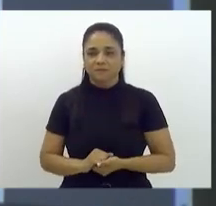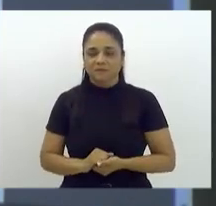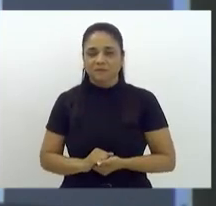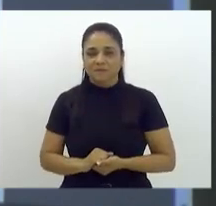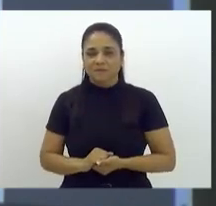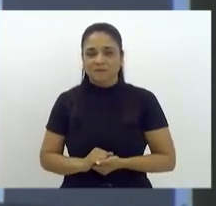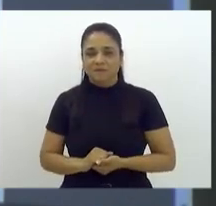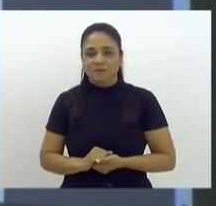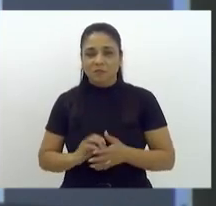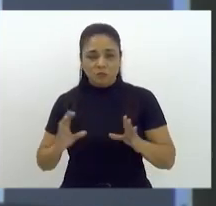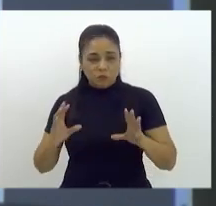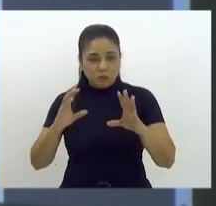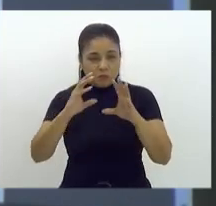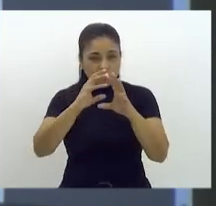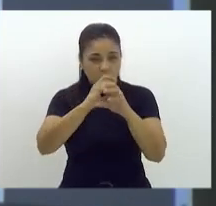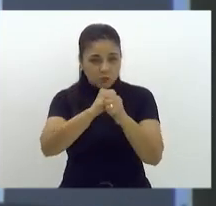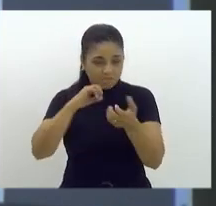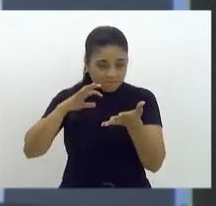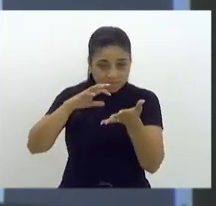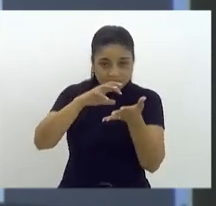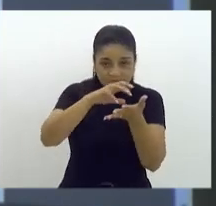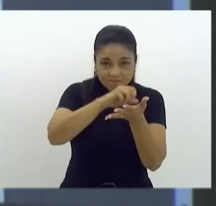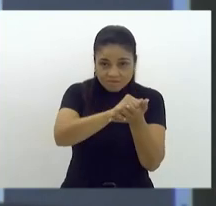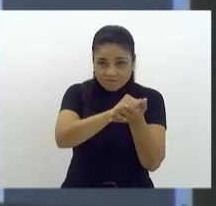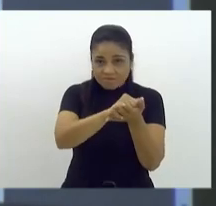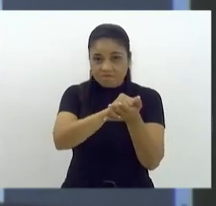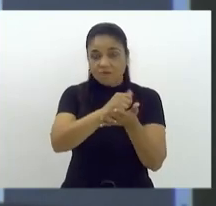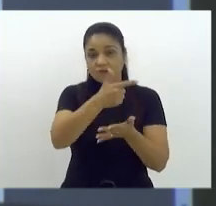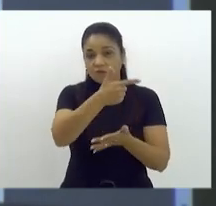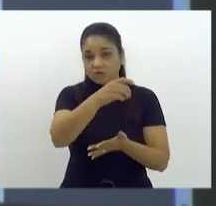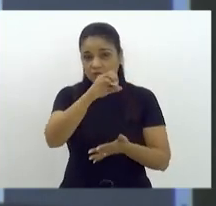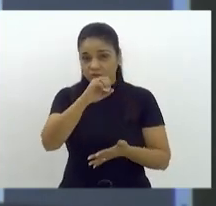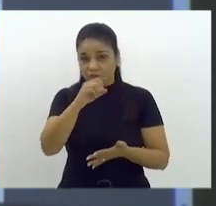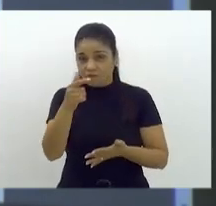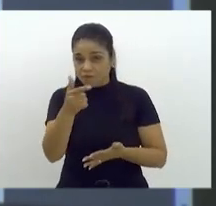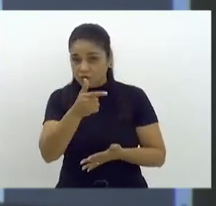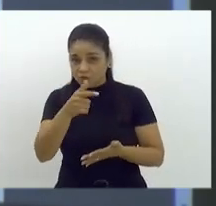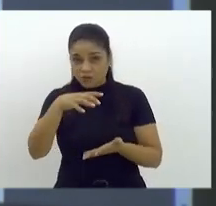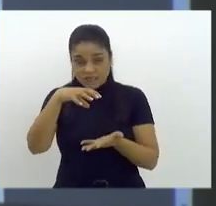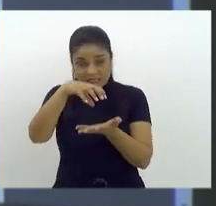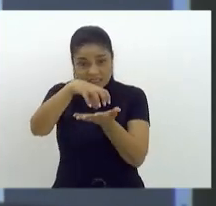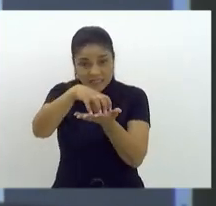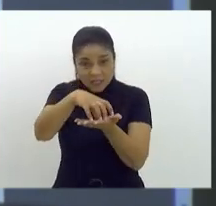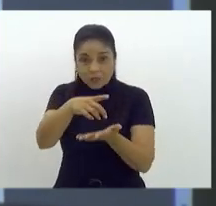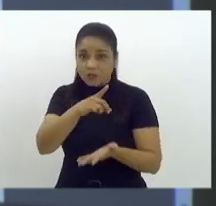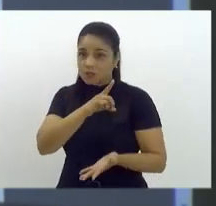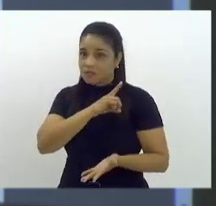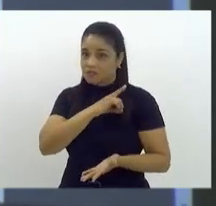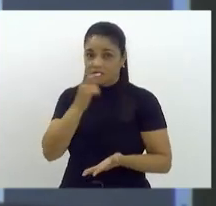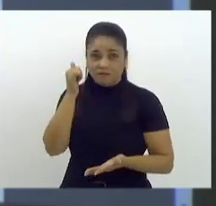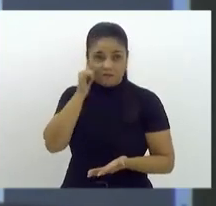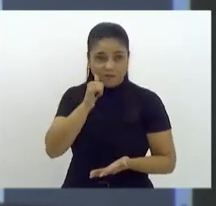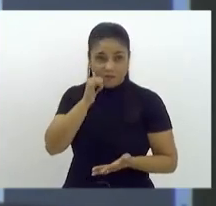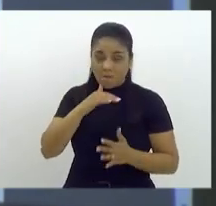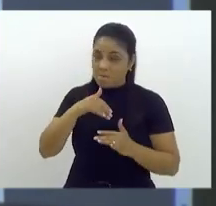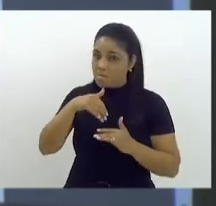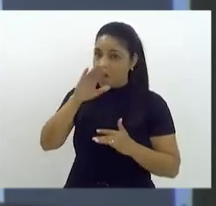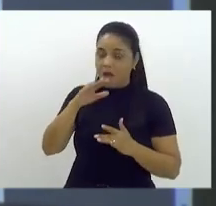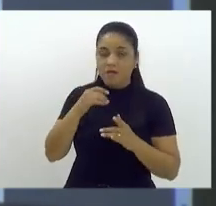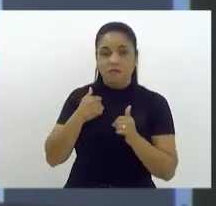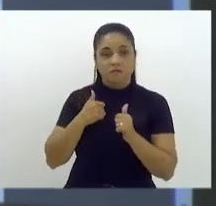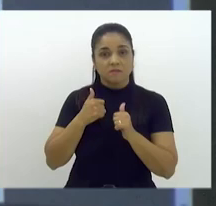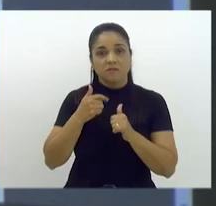e o total de ocorrências em 2022 Centro registrou mais ocorrências seguida de Nova Iguaçu